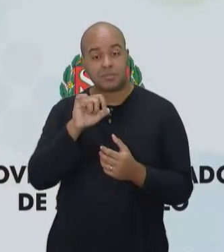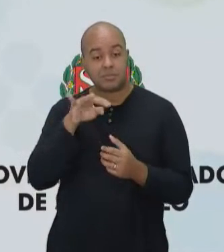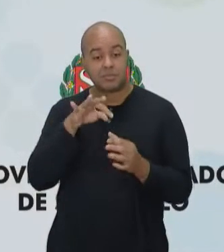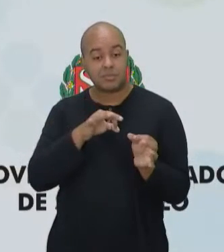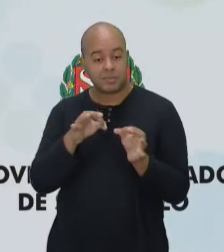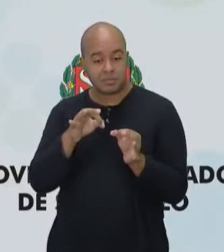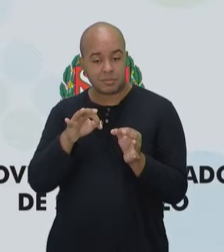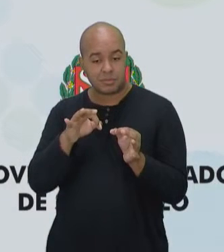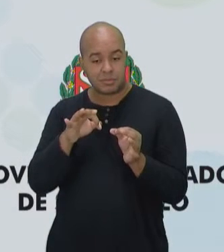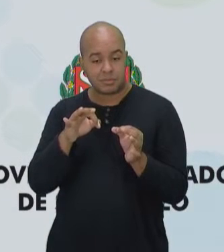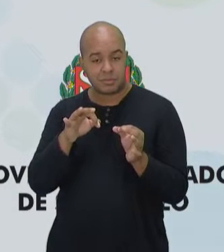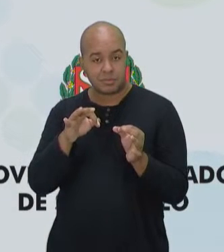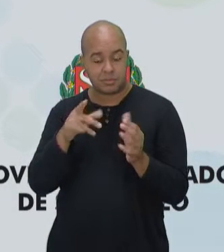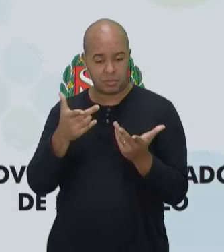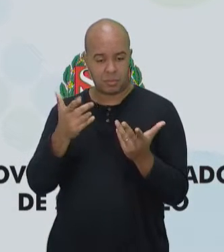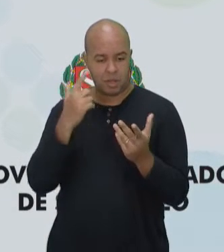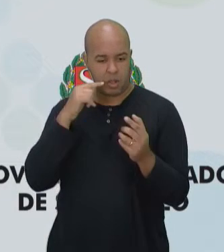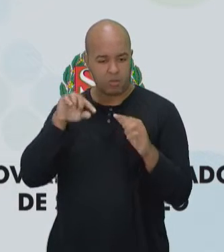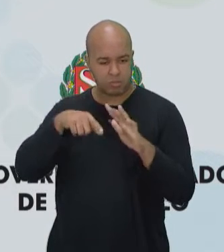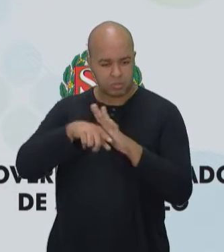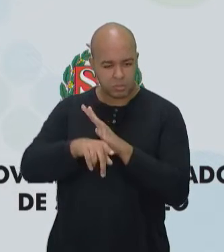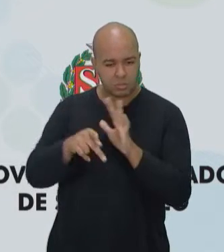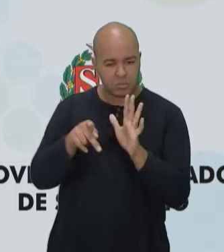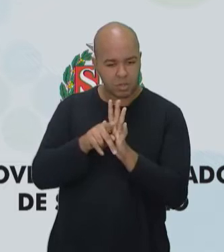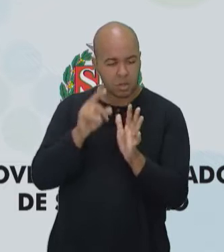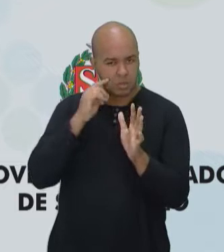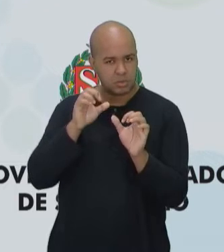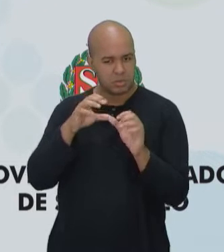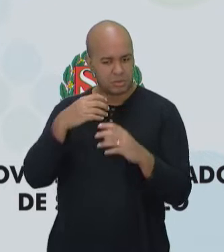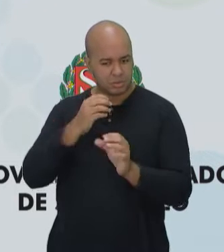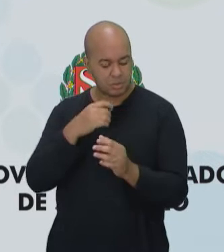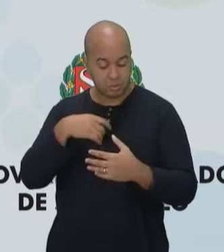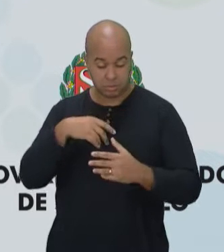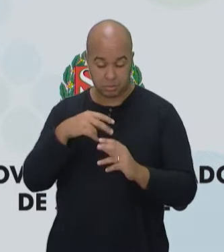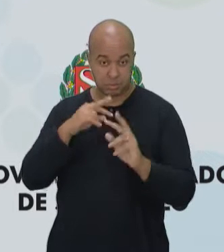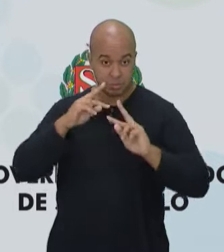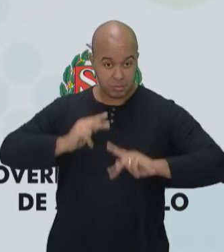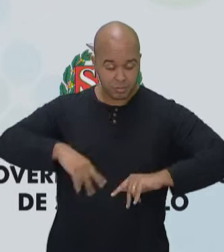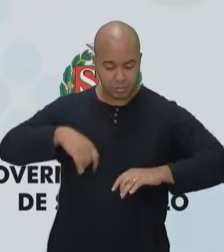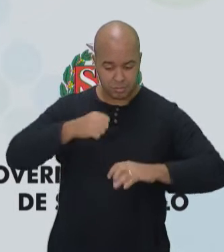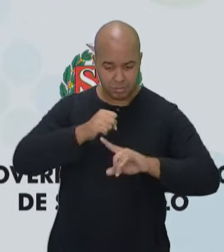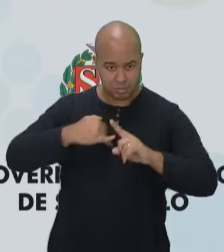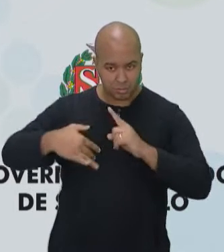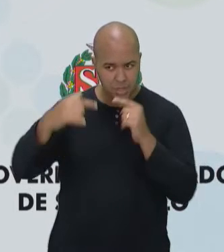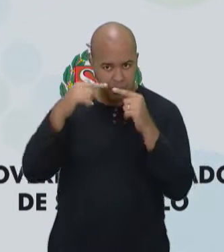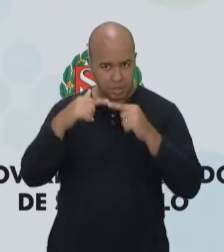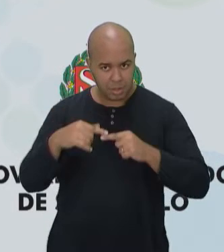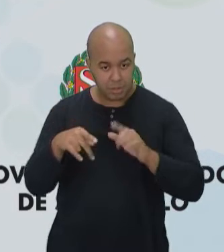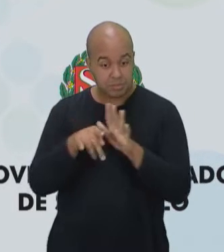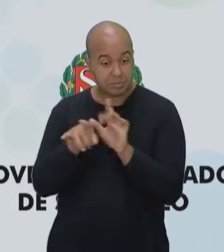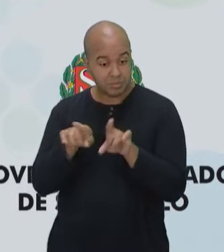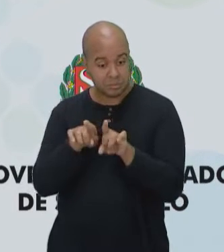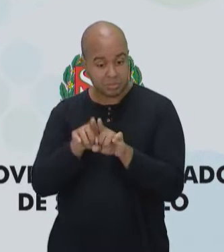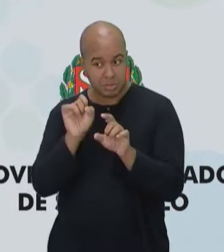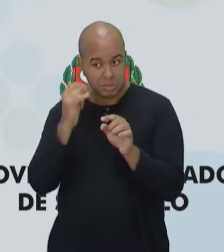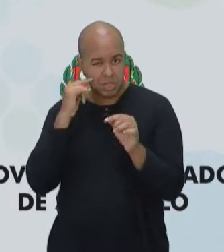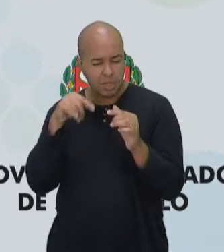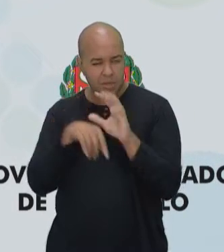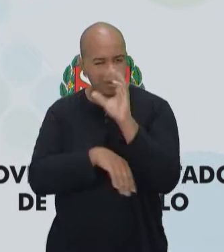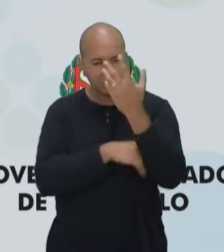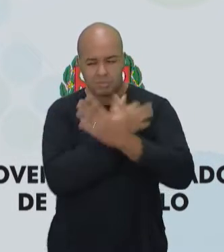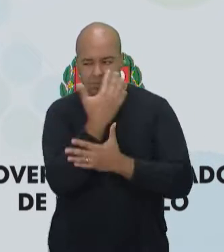Sistematização. O aprofundamento de ciências humanas e sociais aplicadas e ciências da natureza e